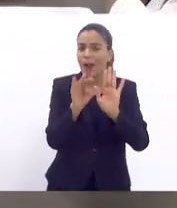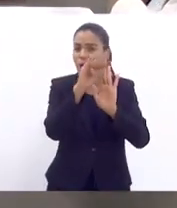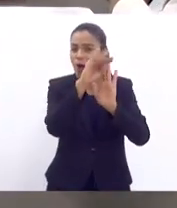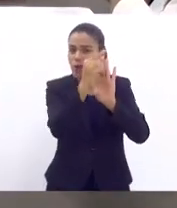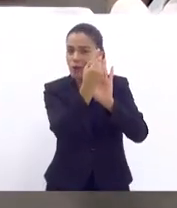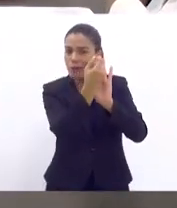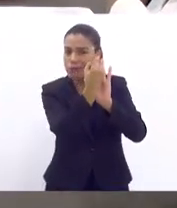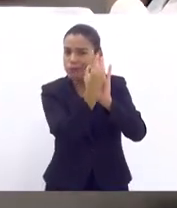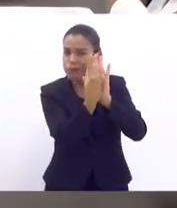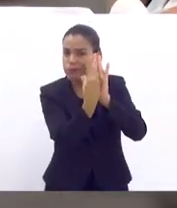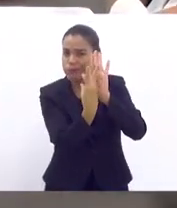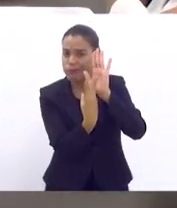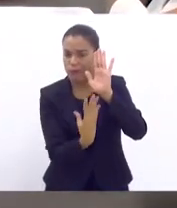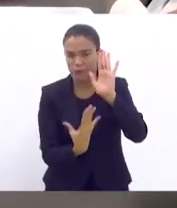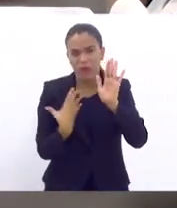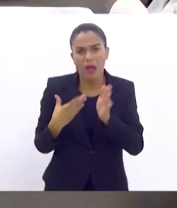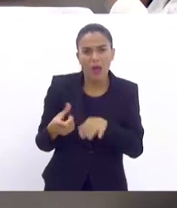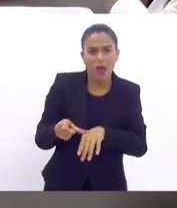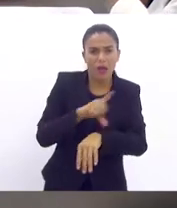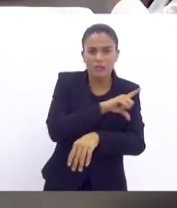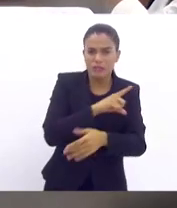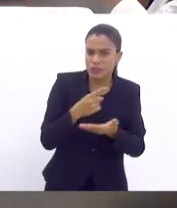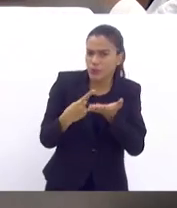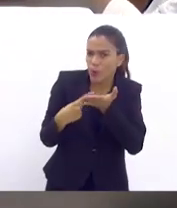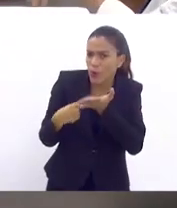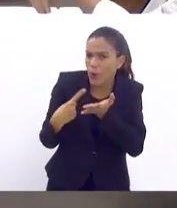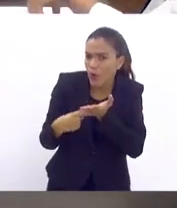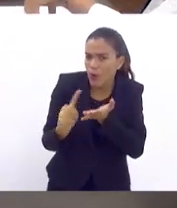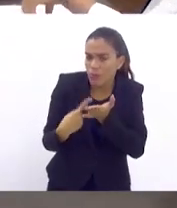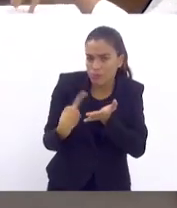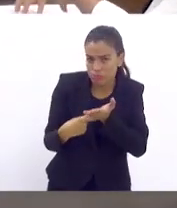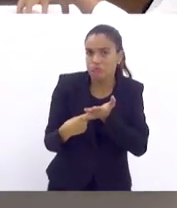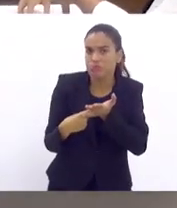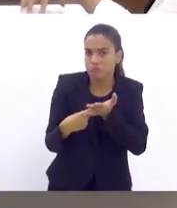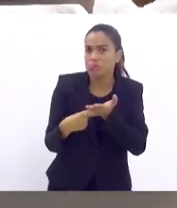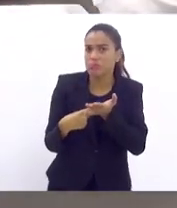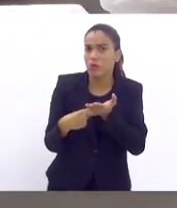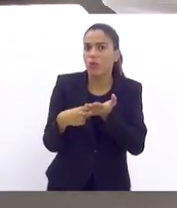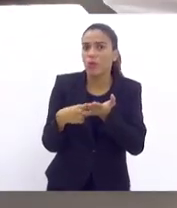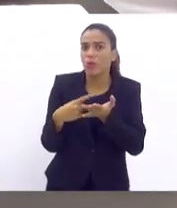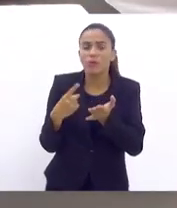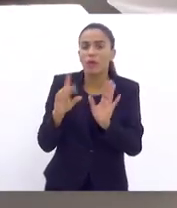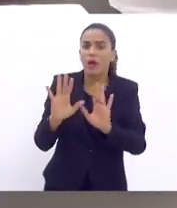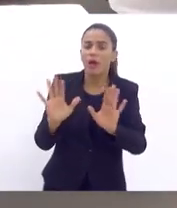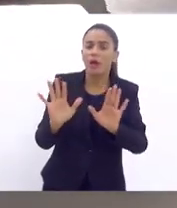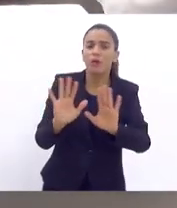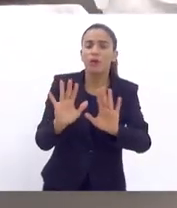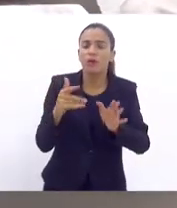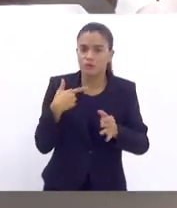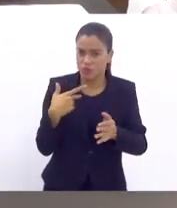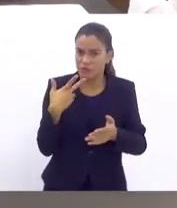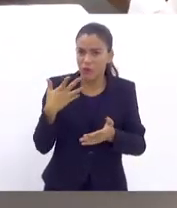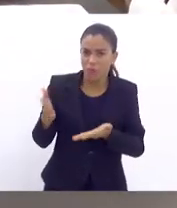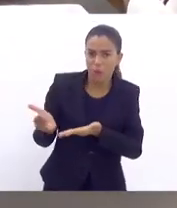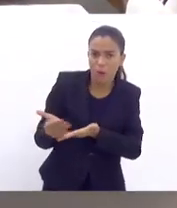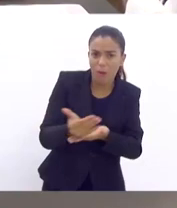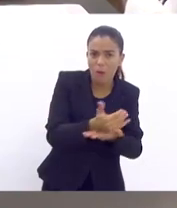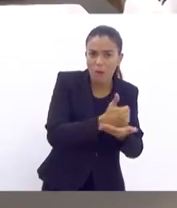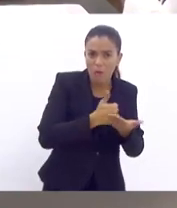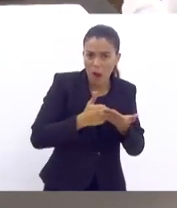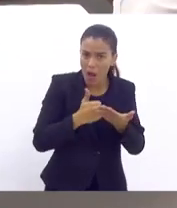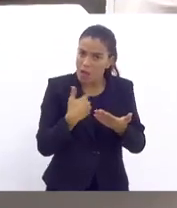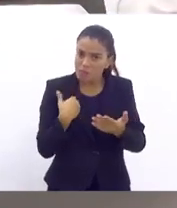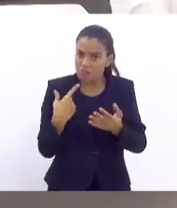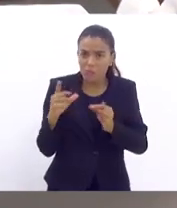A gente não tinha combinado numa reunião anterior que antes não a gente pega todos juntos